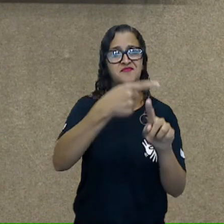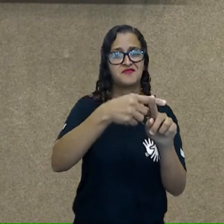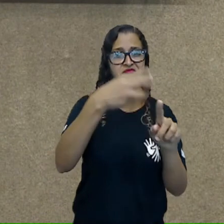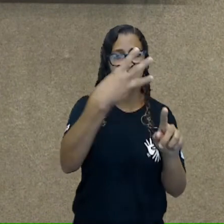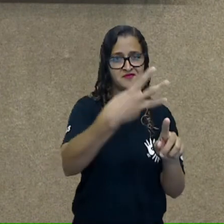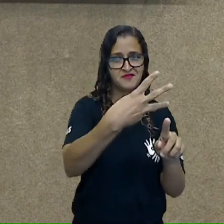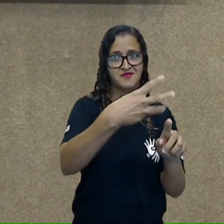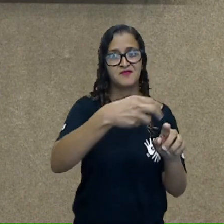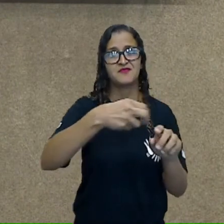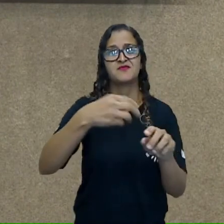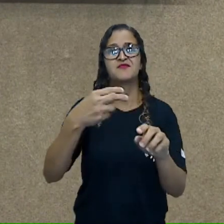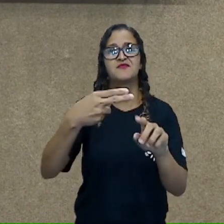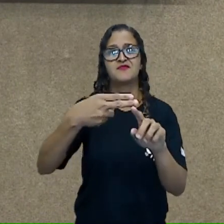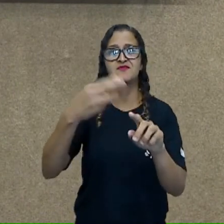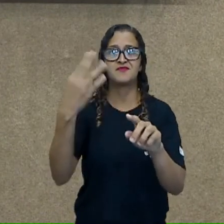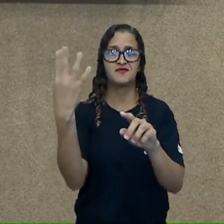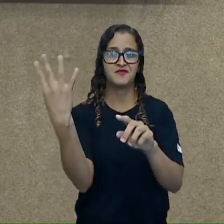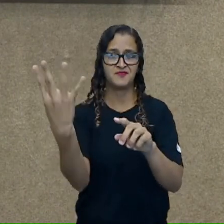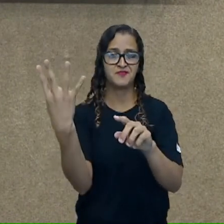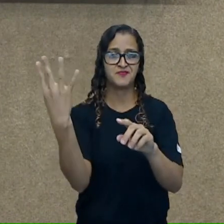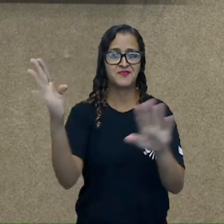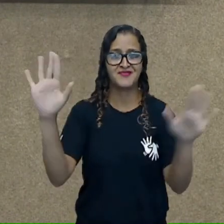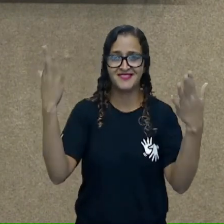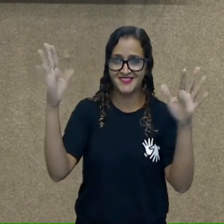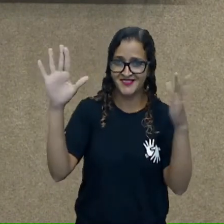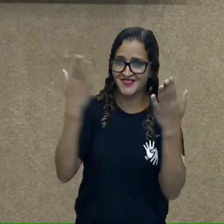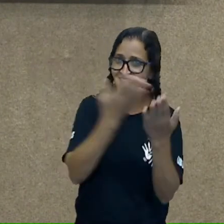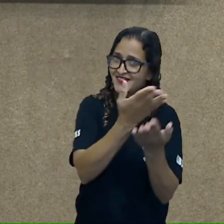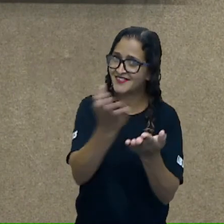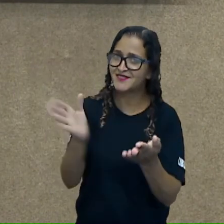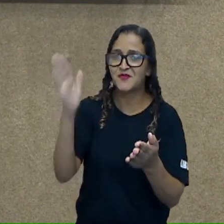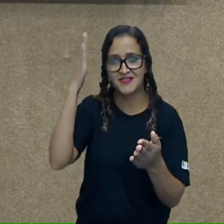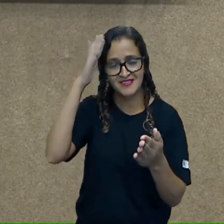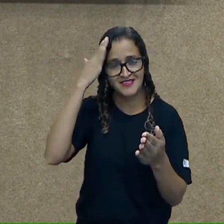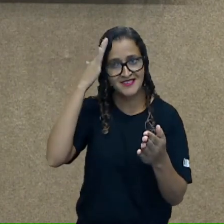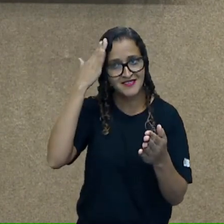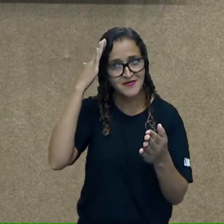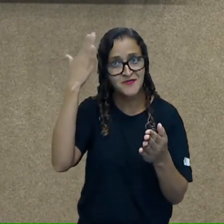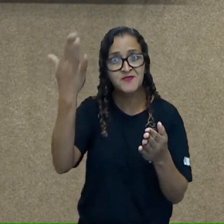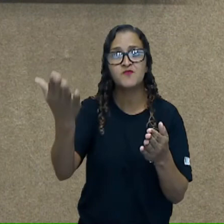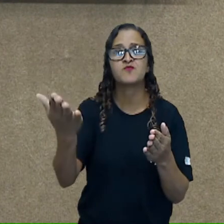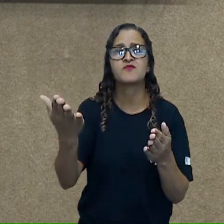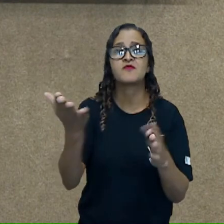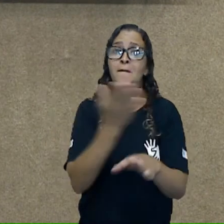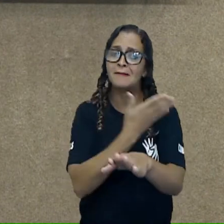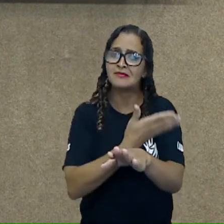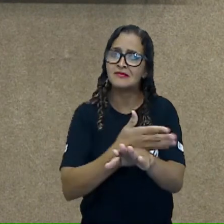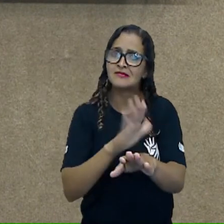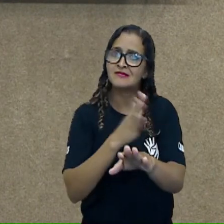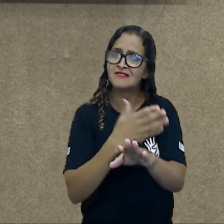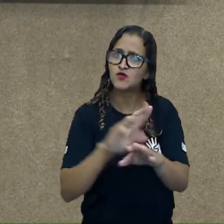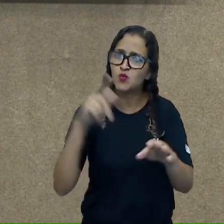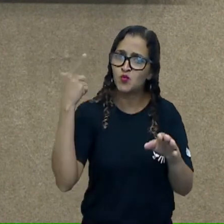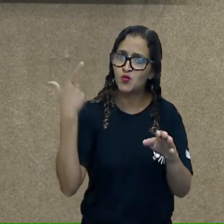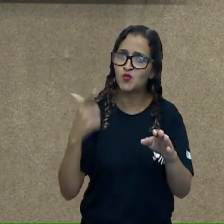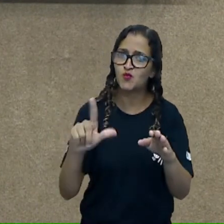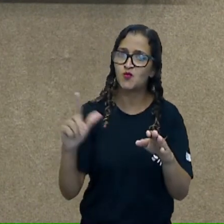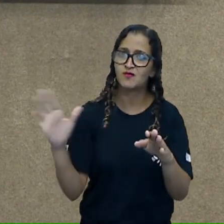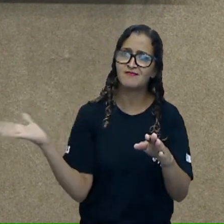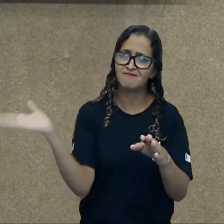4. Parabéns, segundo ano. E agora, mais uma provinha para ter